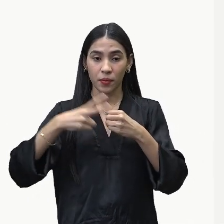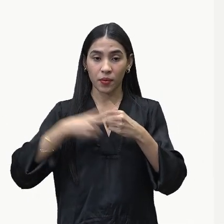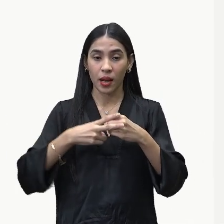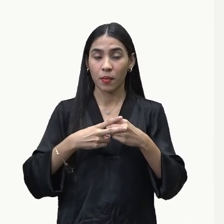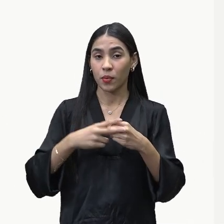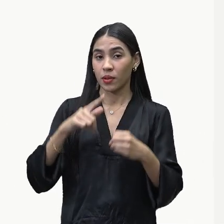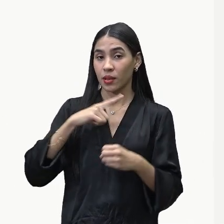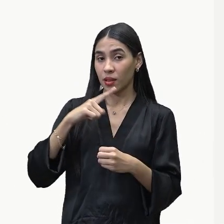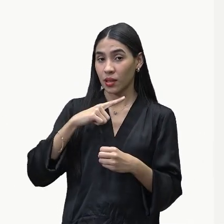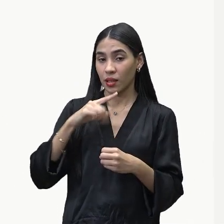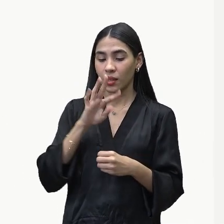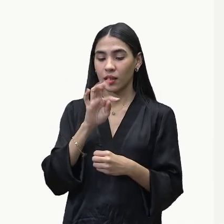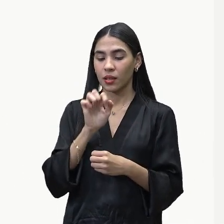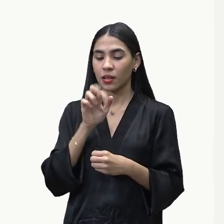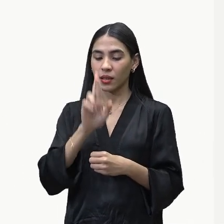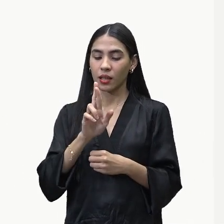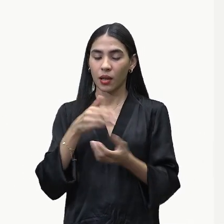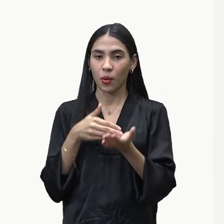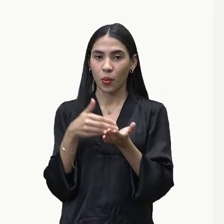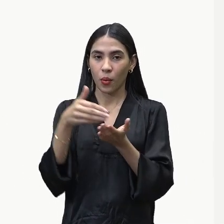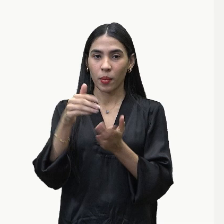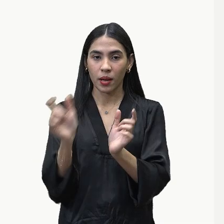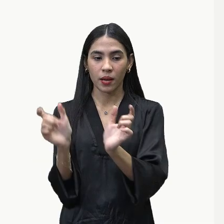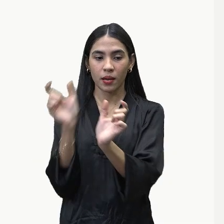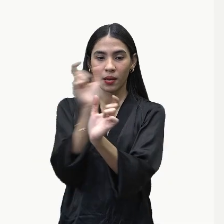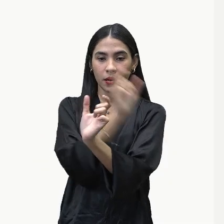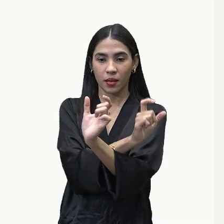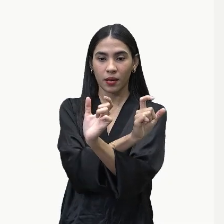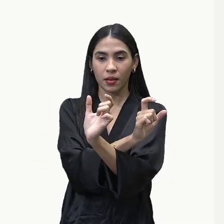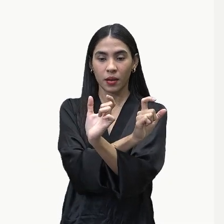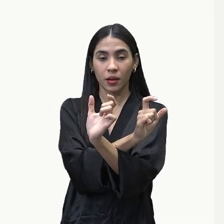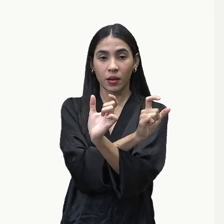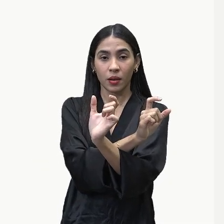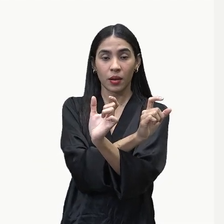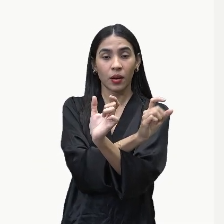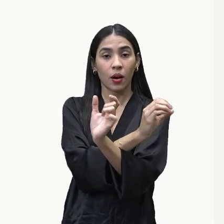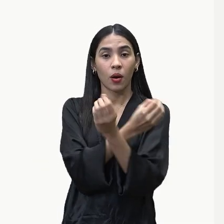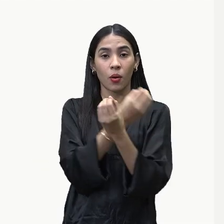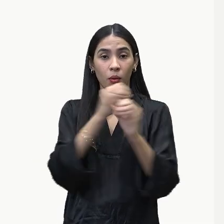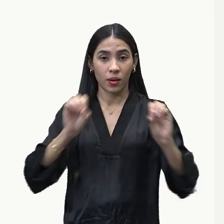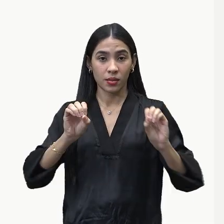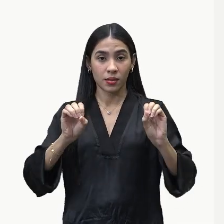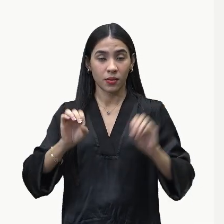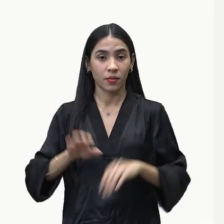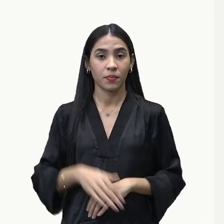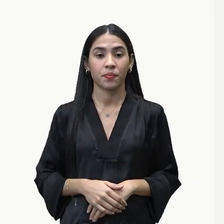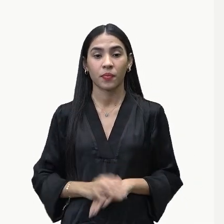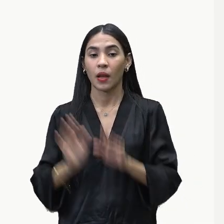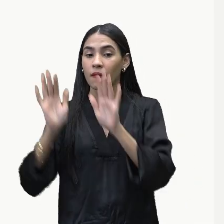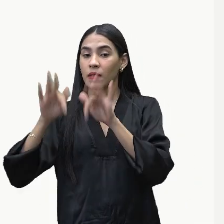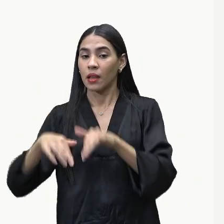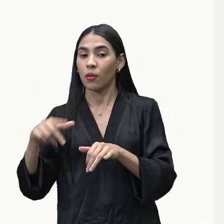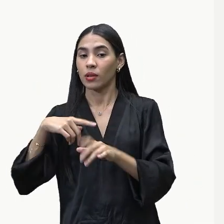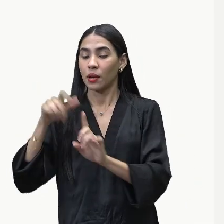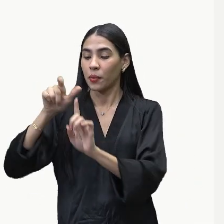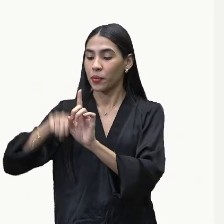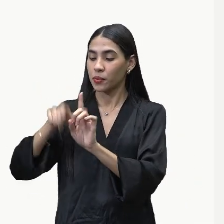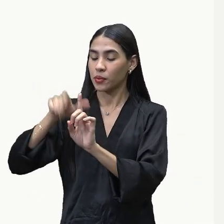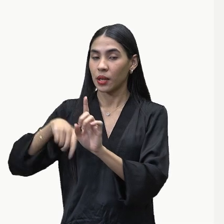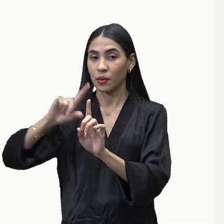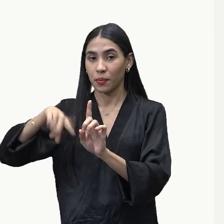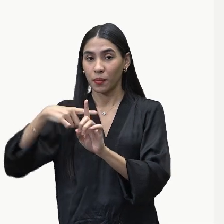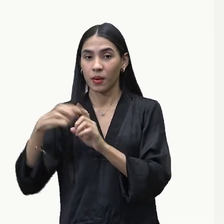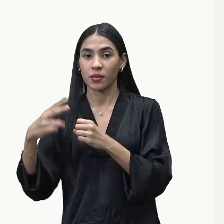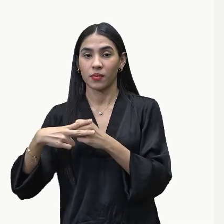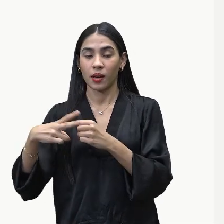ter vem no início da oração. E, ao final, você encontra o sujeito e o